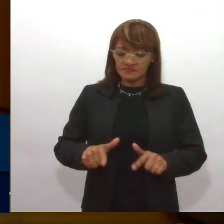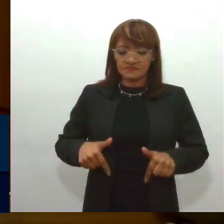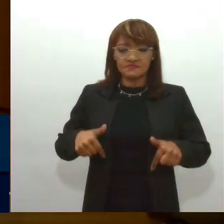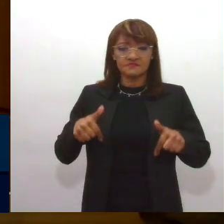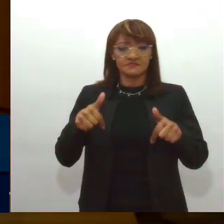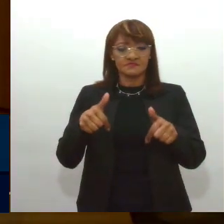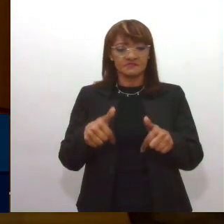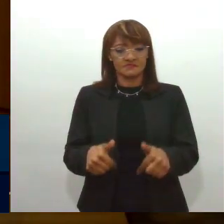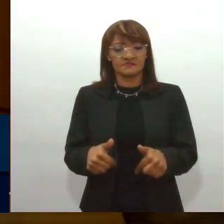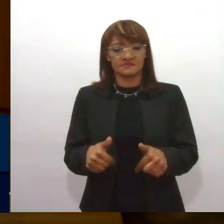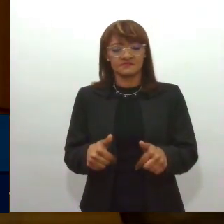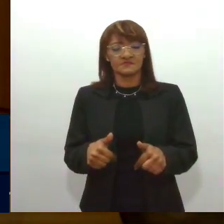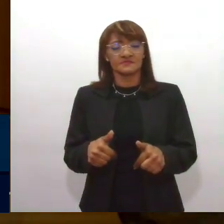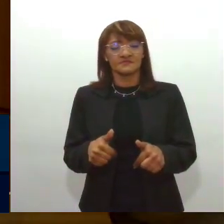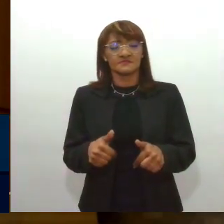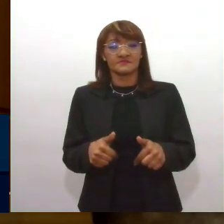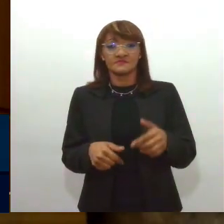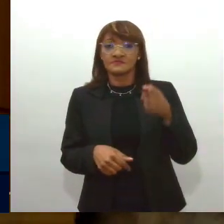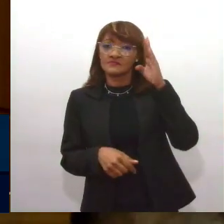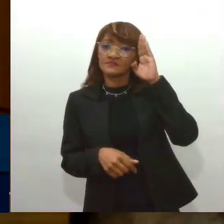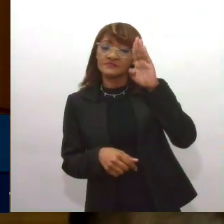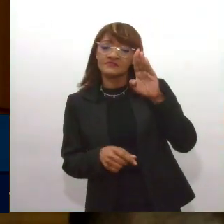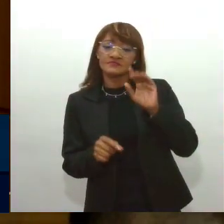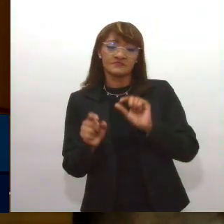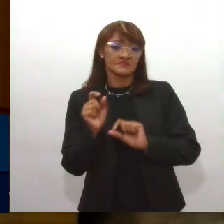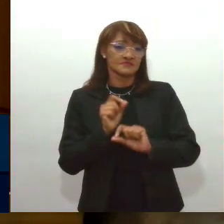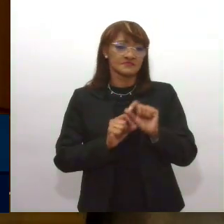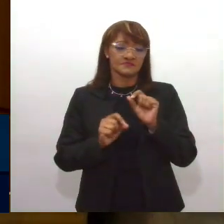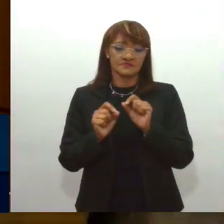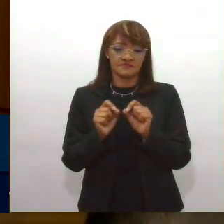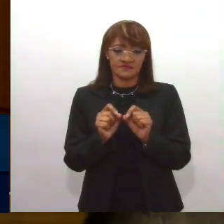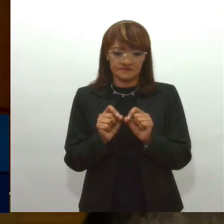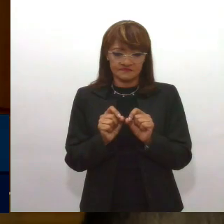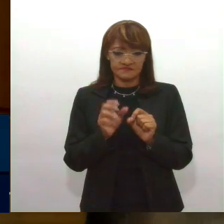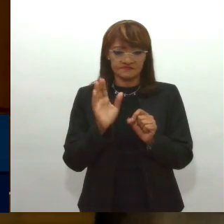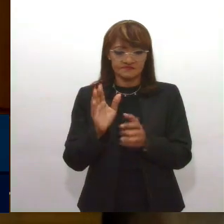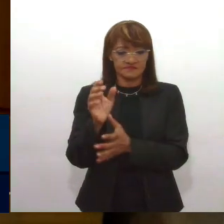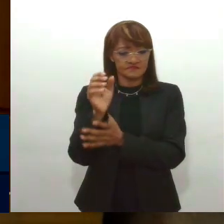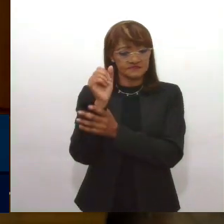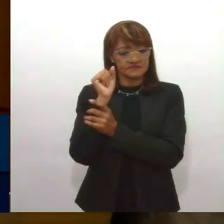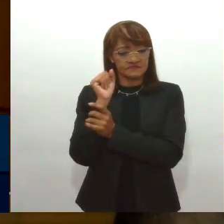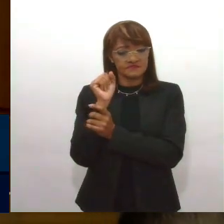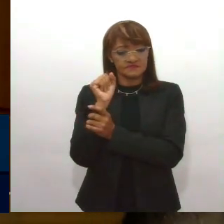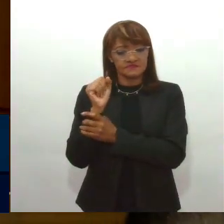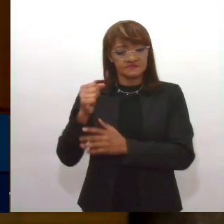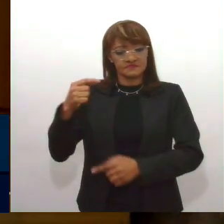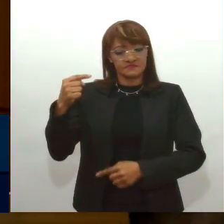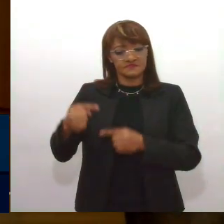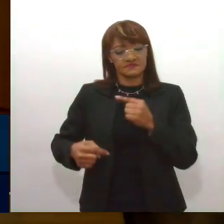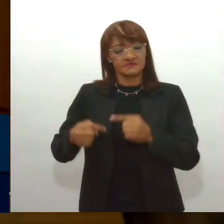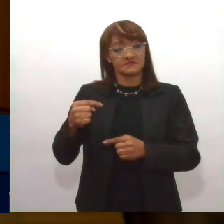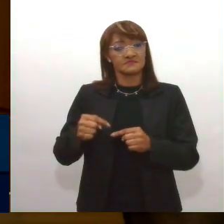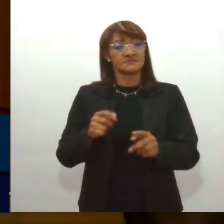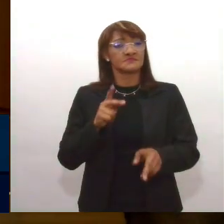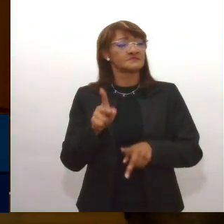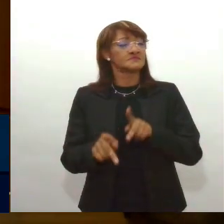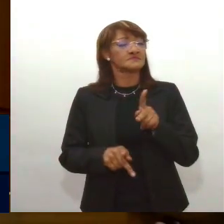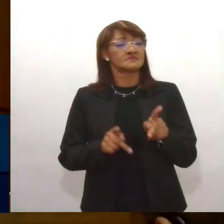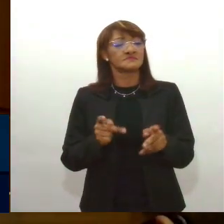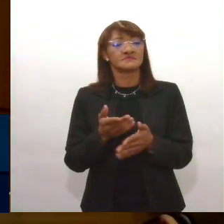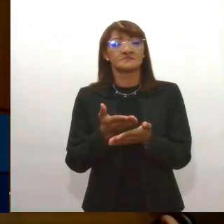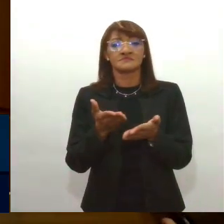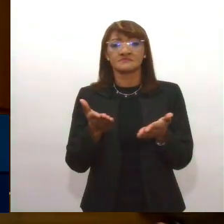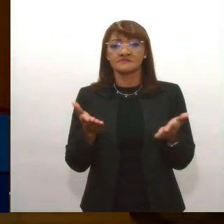né e proteção e garantia de políticas públicas para a população que mais necessita